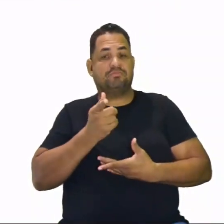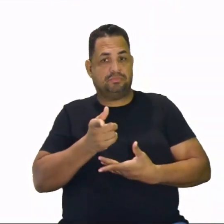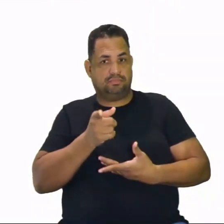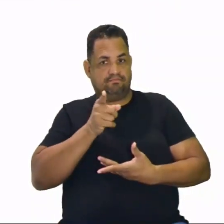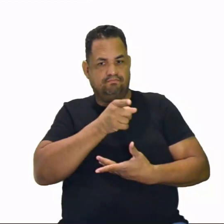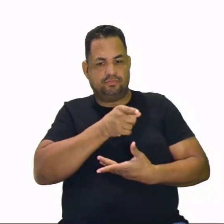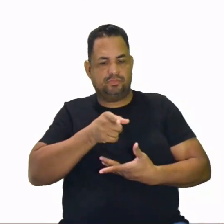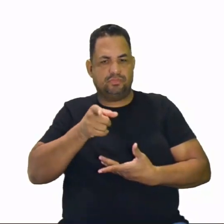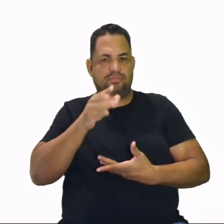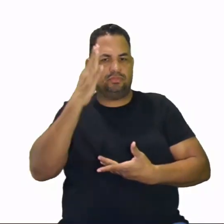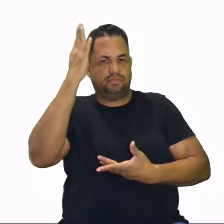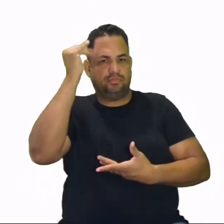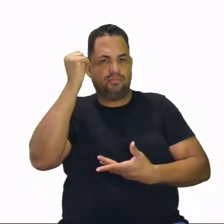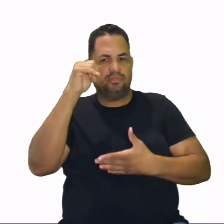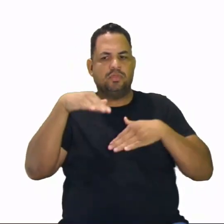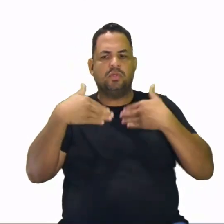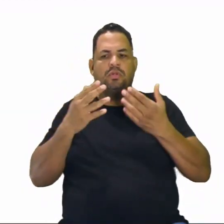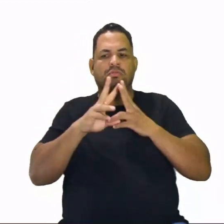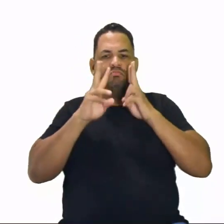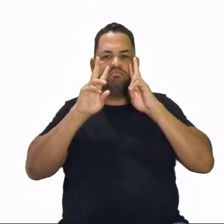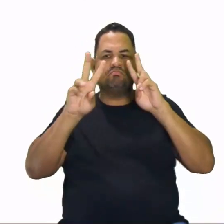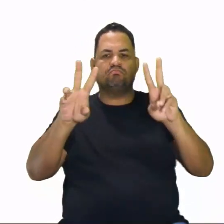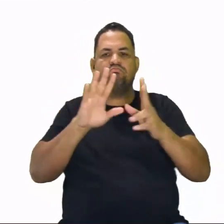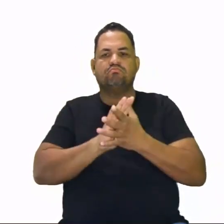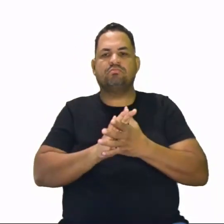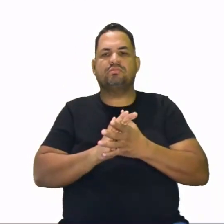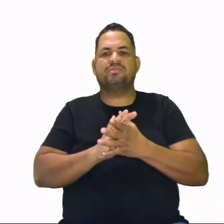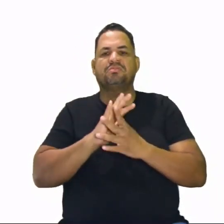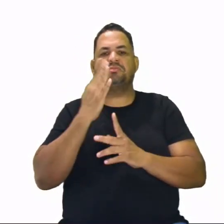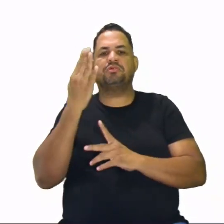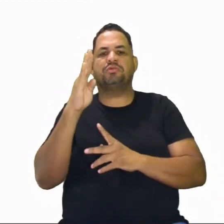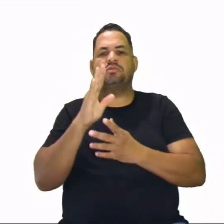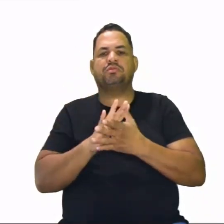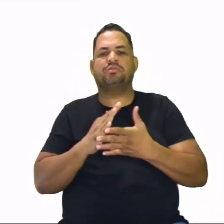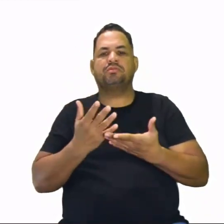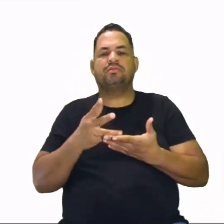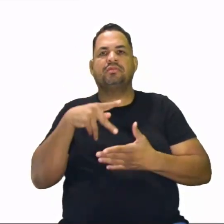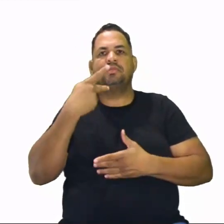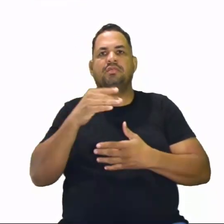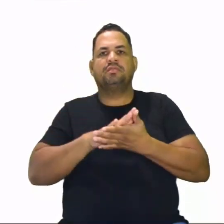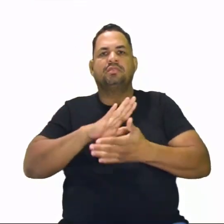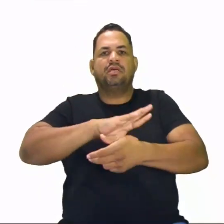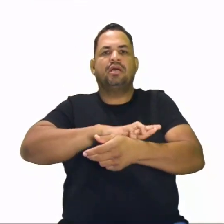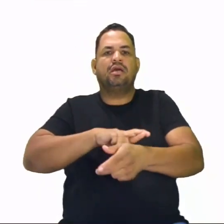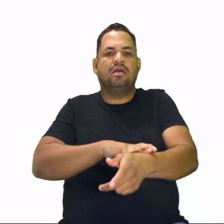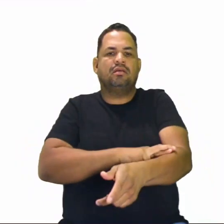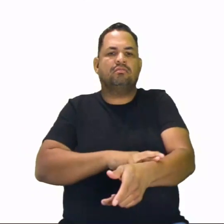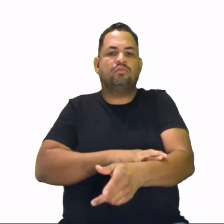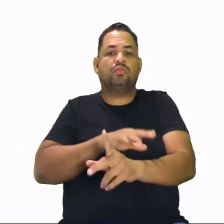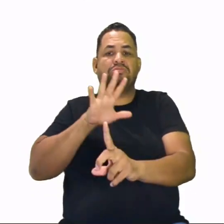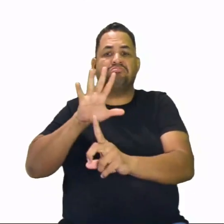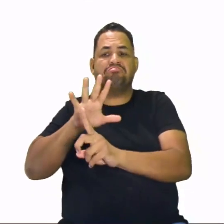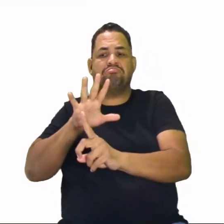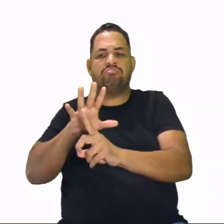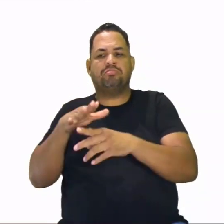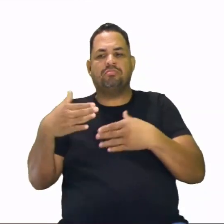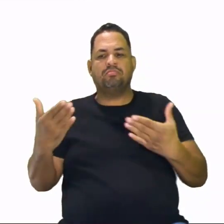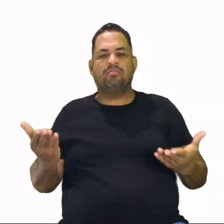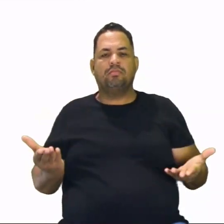saber qual é essa visão biológica sobre a raça e o que isso influenciou para ter